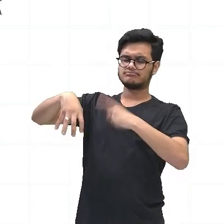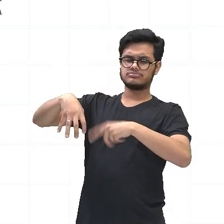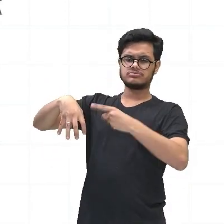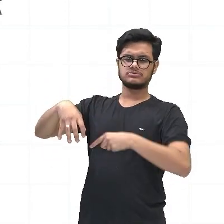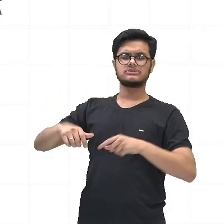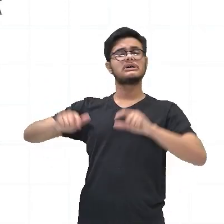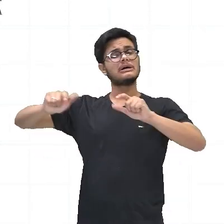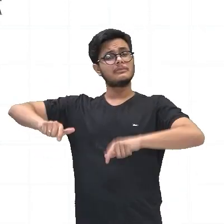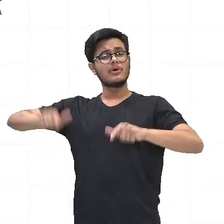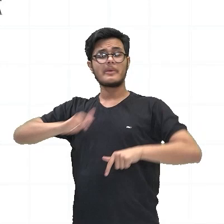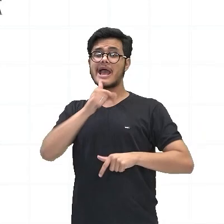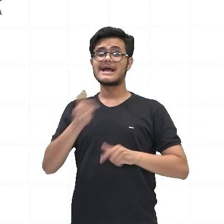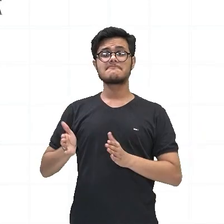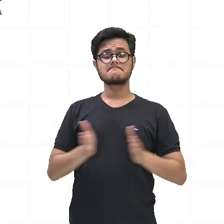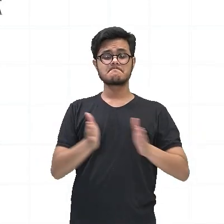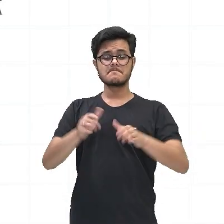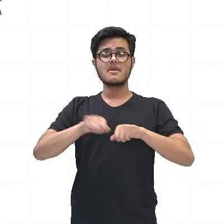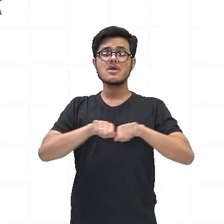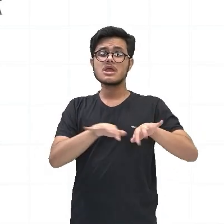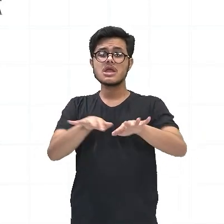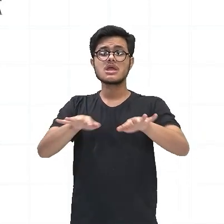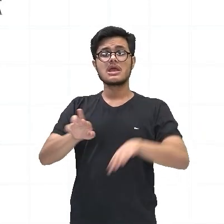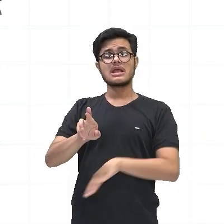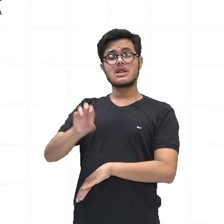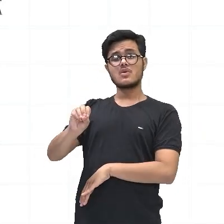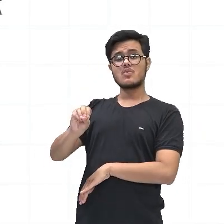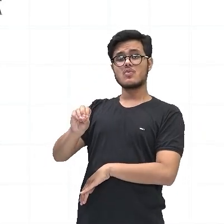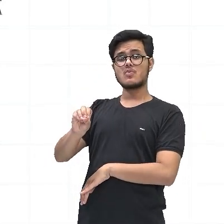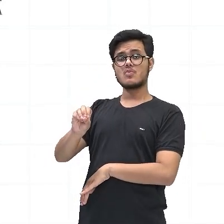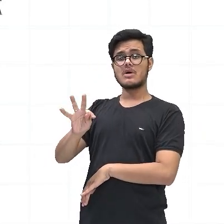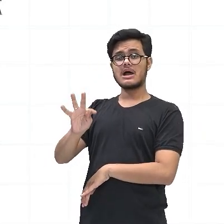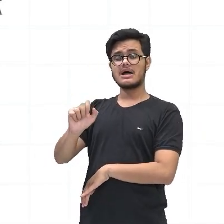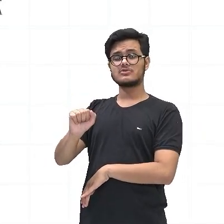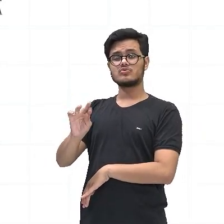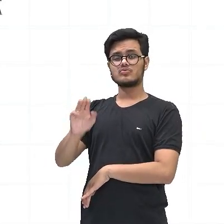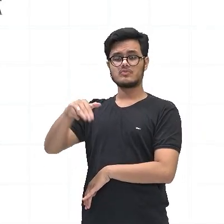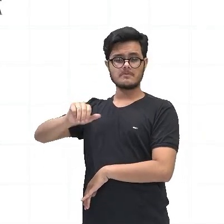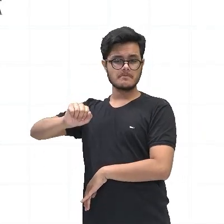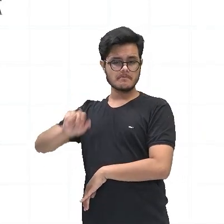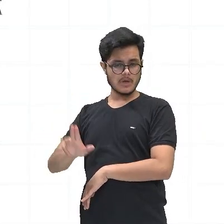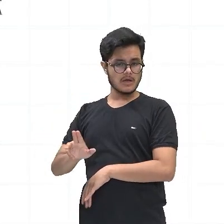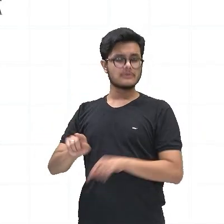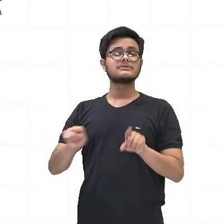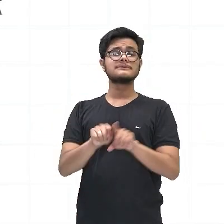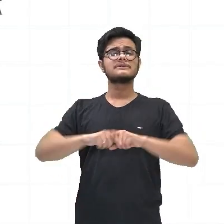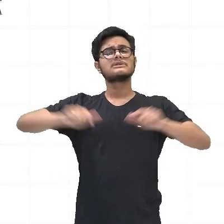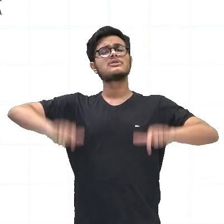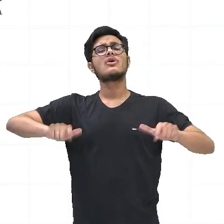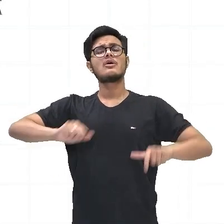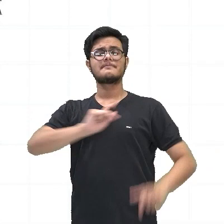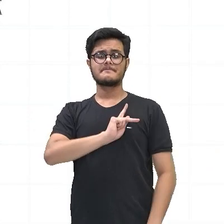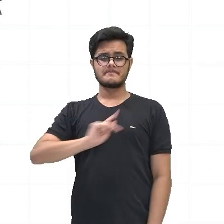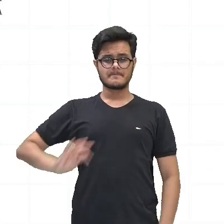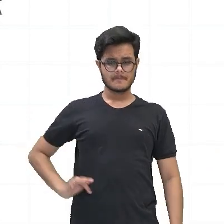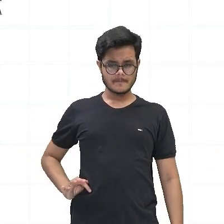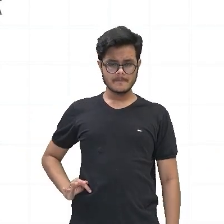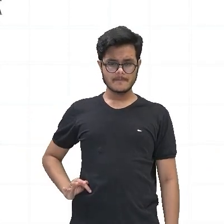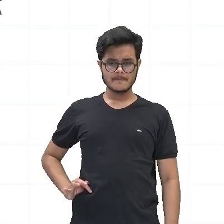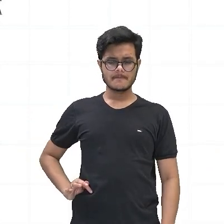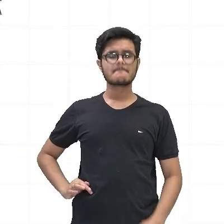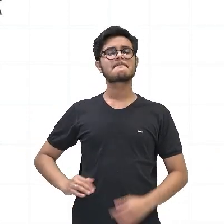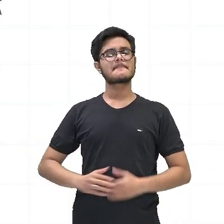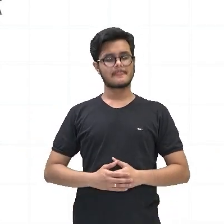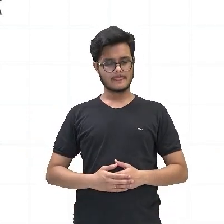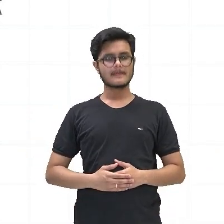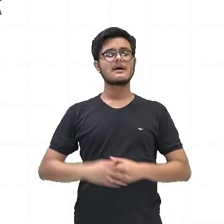rio Uatumã, localizada na parte nordeste do estado do Amazonas, e a sua localização fica sob a jurisdição